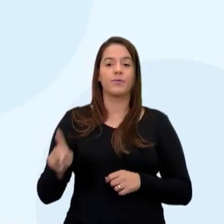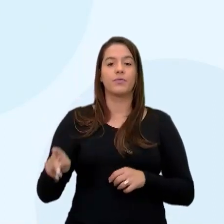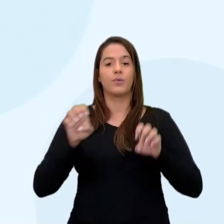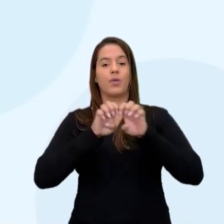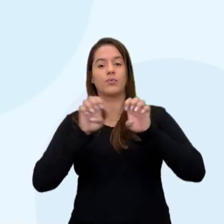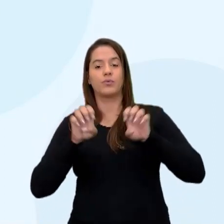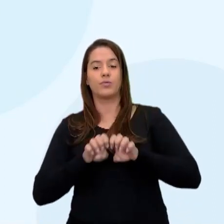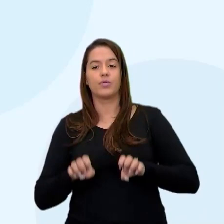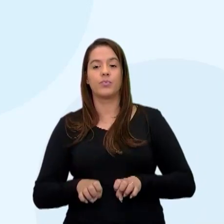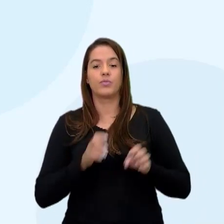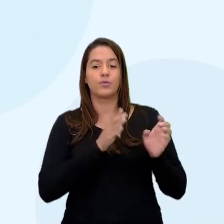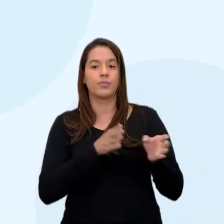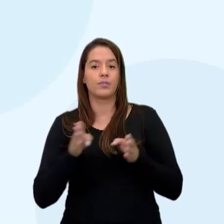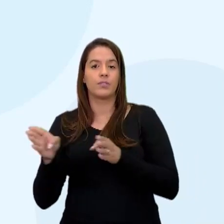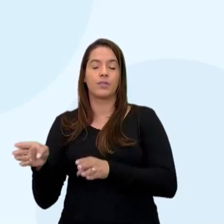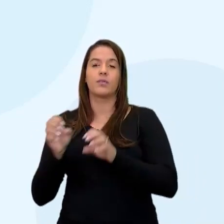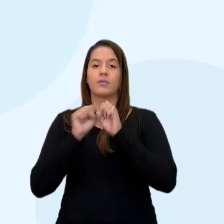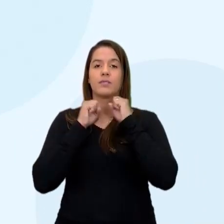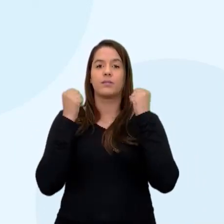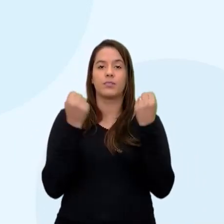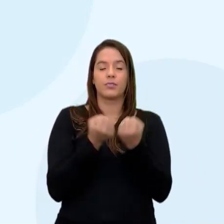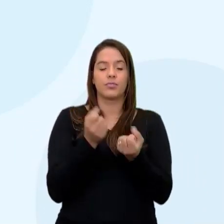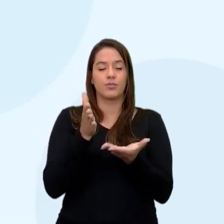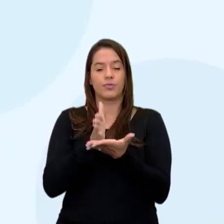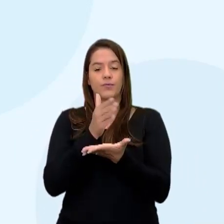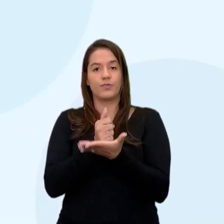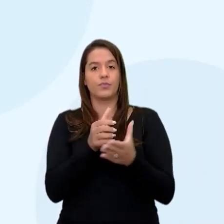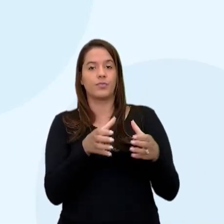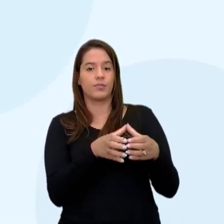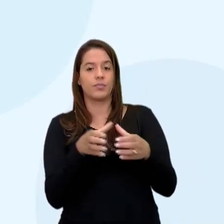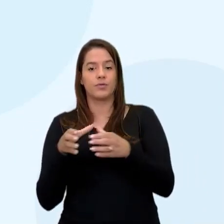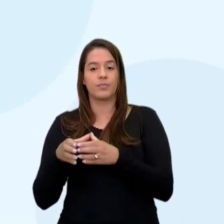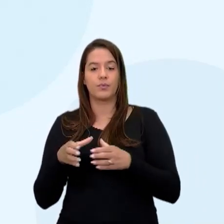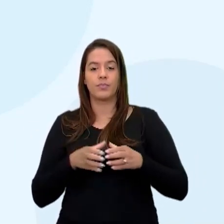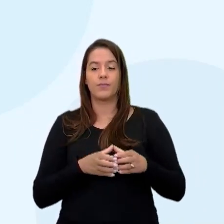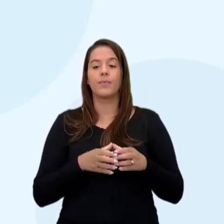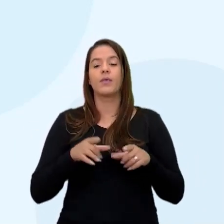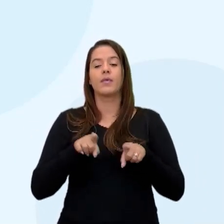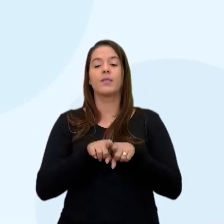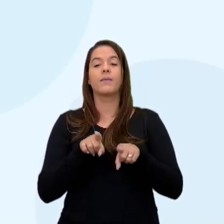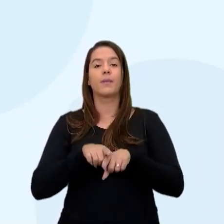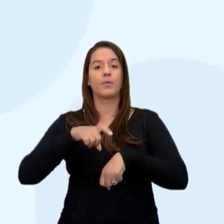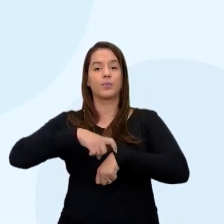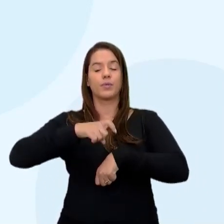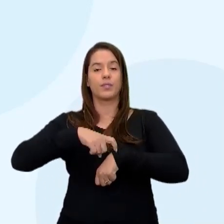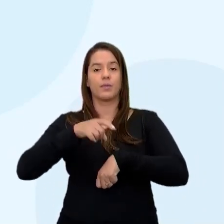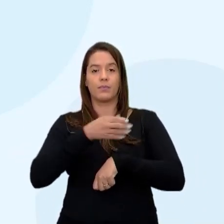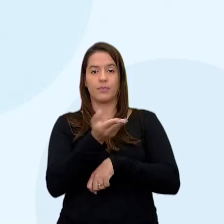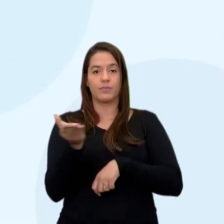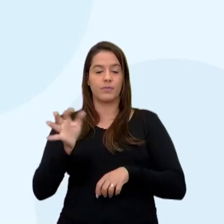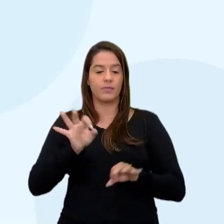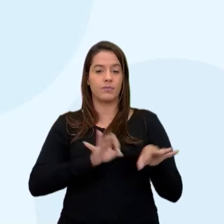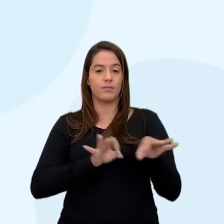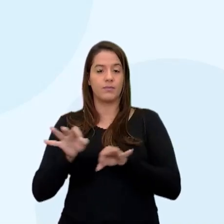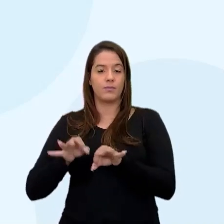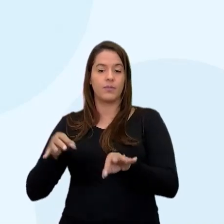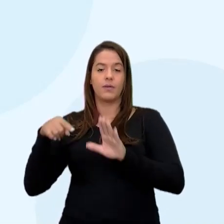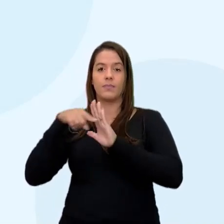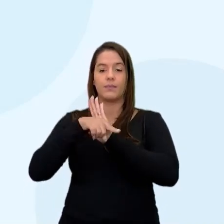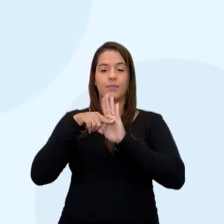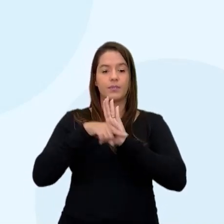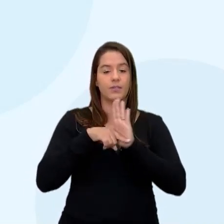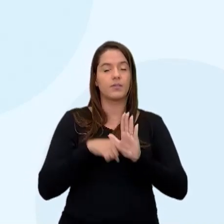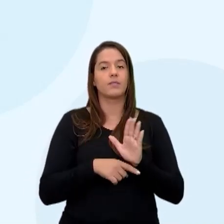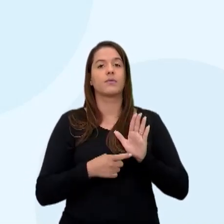estrutura do seminário divididos em grupos. Aproveite aí para estipular o tempo para a preparação, pesquisa